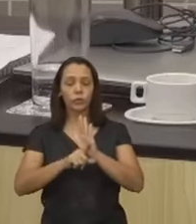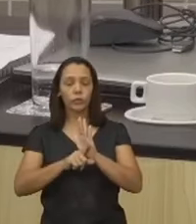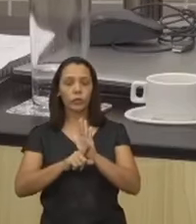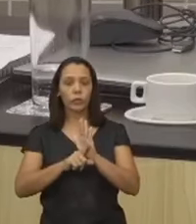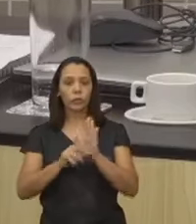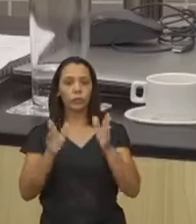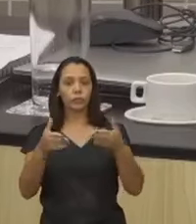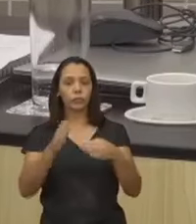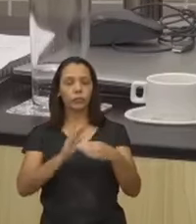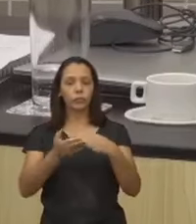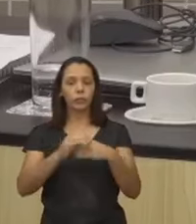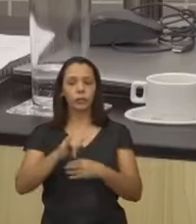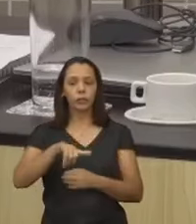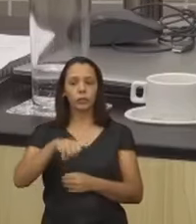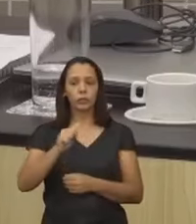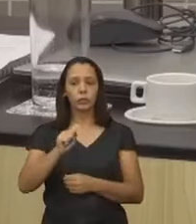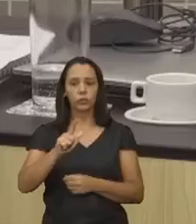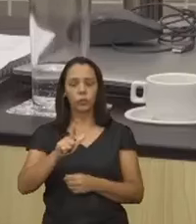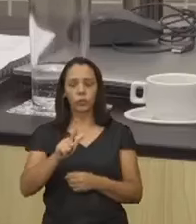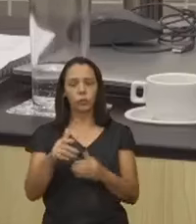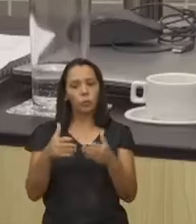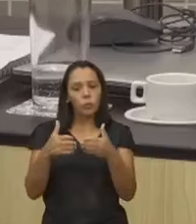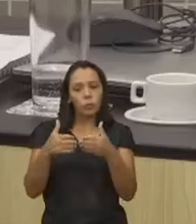IJAL. Felipe, por favor.